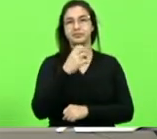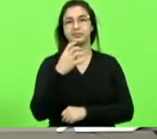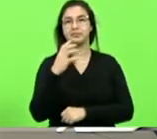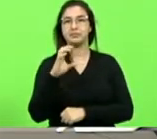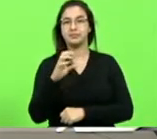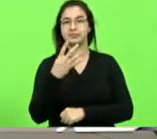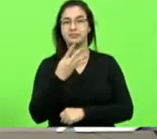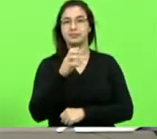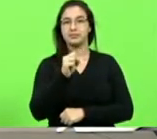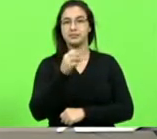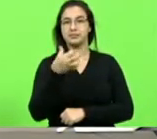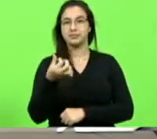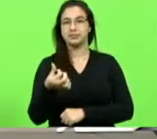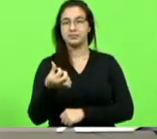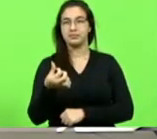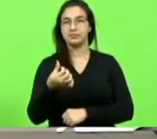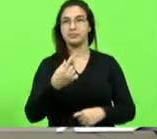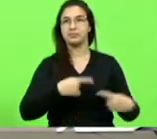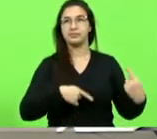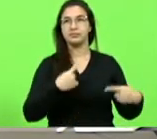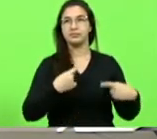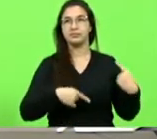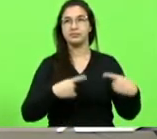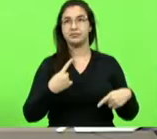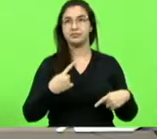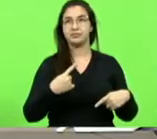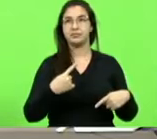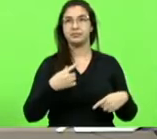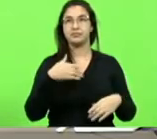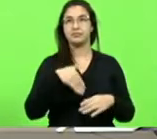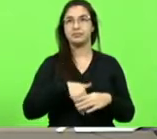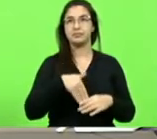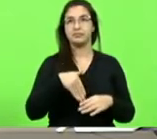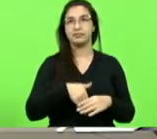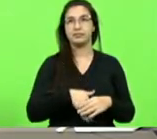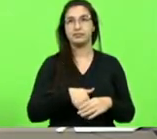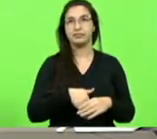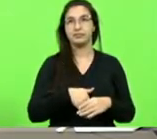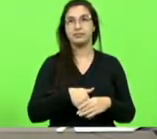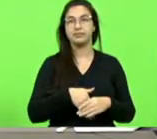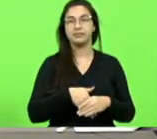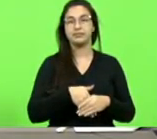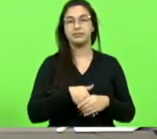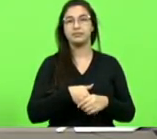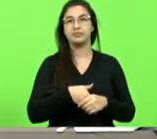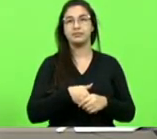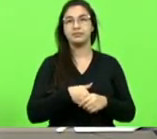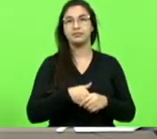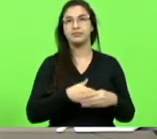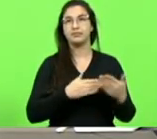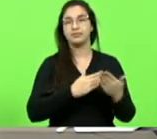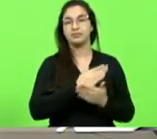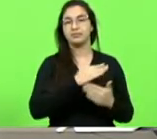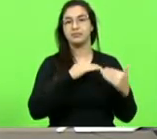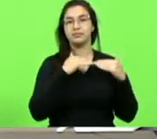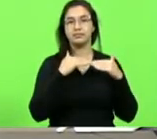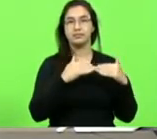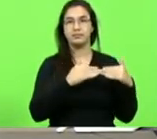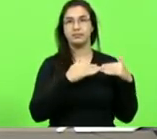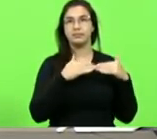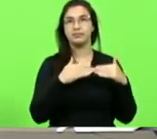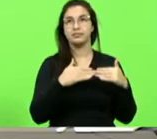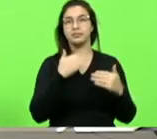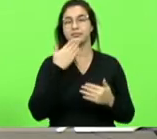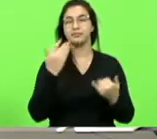em discussão. Não havendo quem queira discutir, em votação, deputados que aprovam, permaneçam como se encontram. Aprovado por